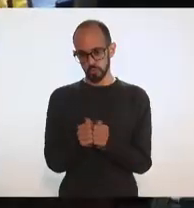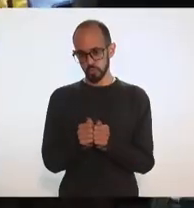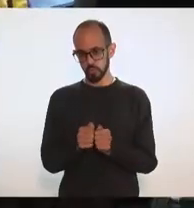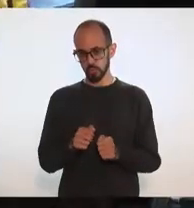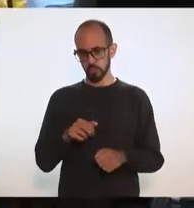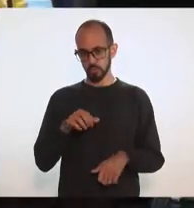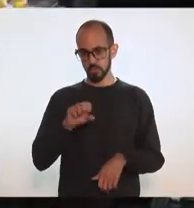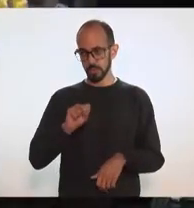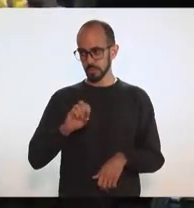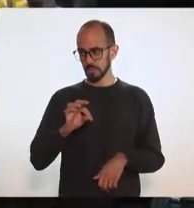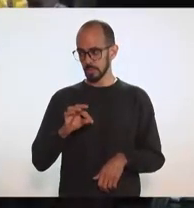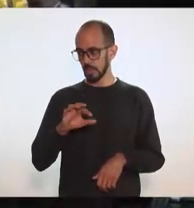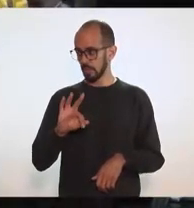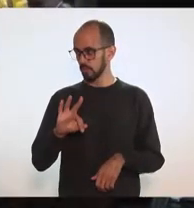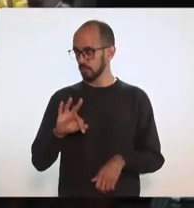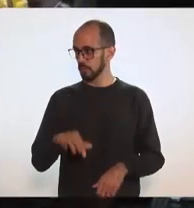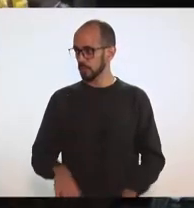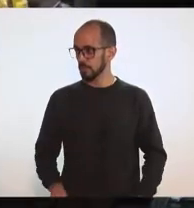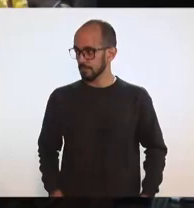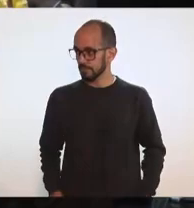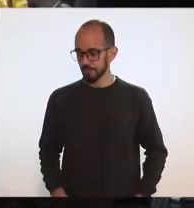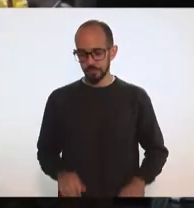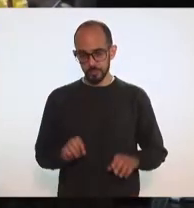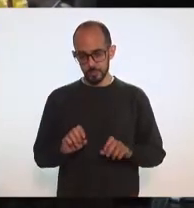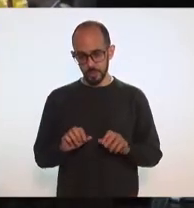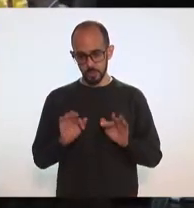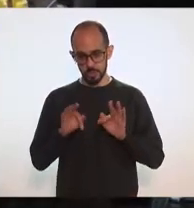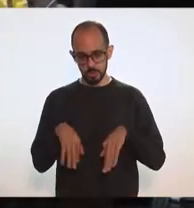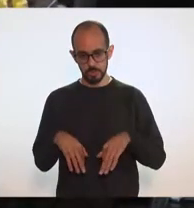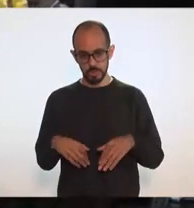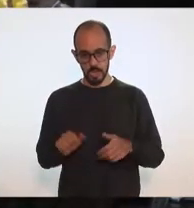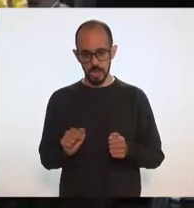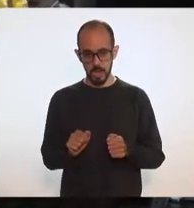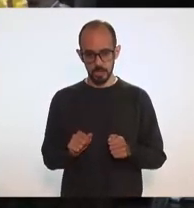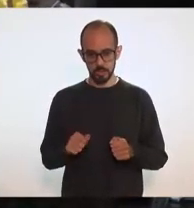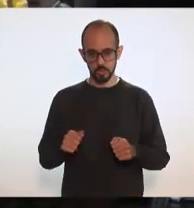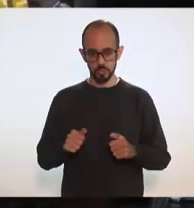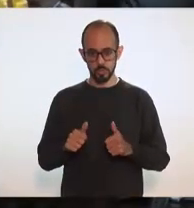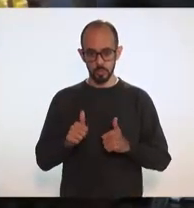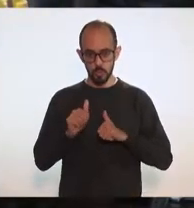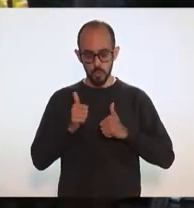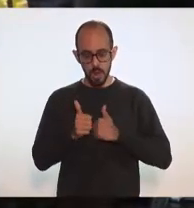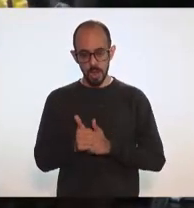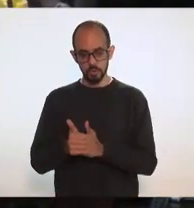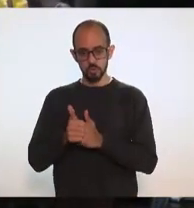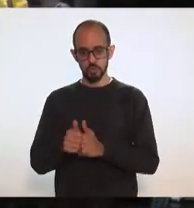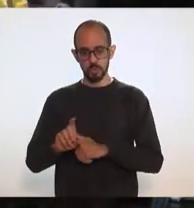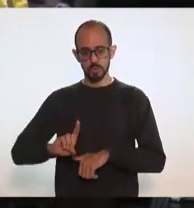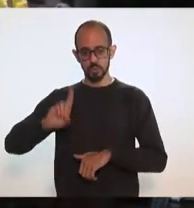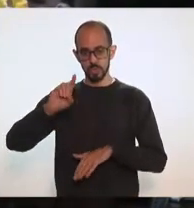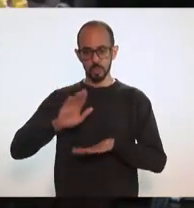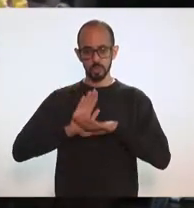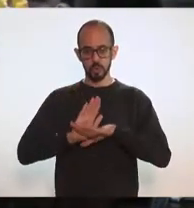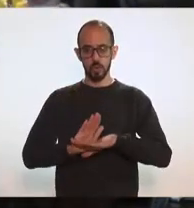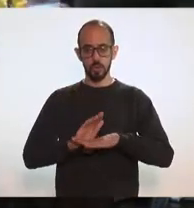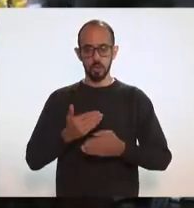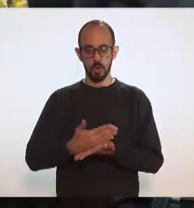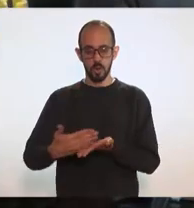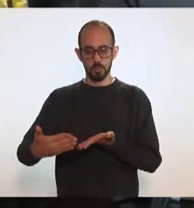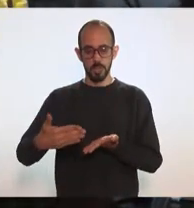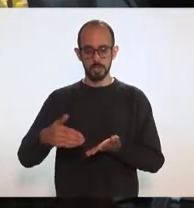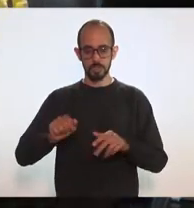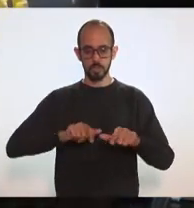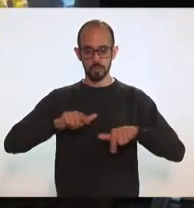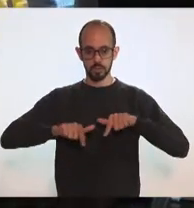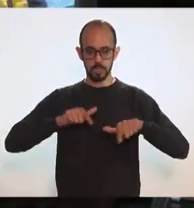Nada mais a tratar na primeira sessão, mesmo está encerrada. Havendo número legal sobre a proteção de Deus, iniciamos os nossos trabalhos. Está aberta a segunda sessão extraordinária do